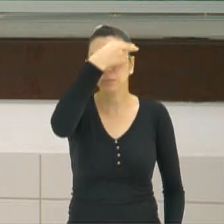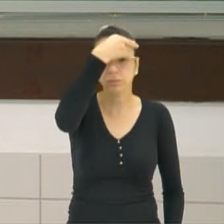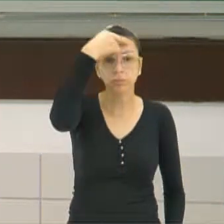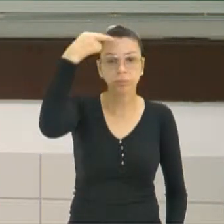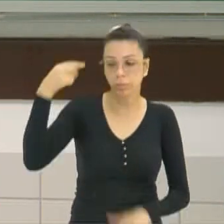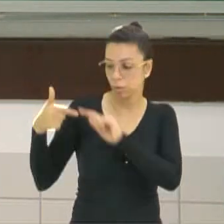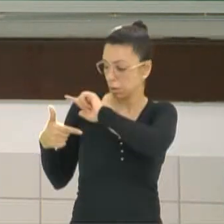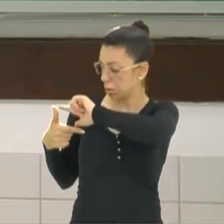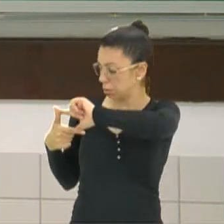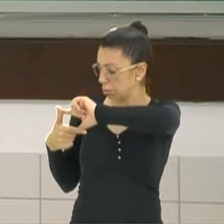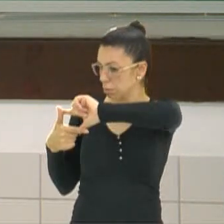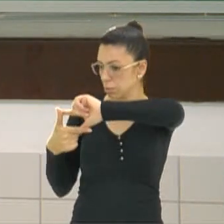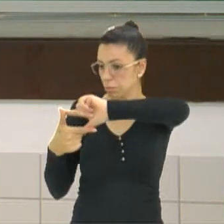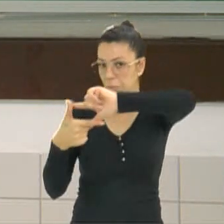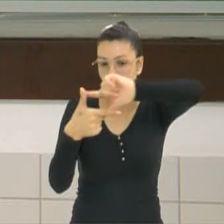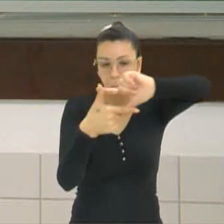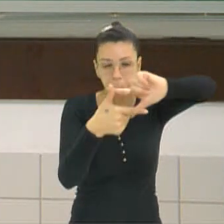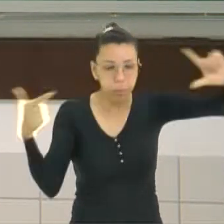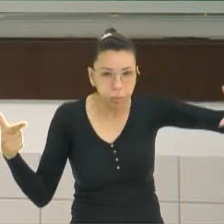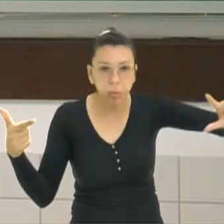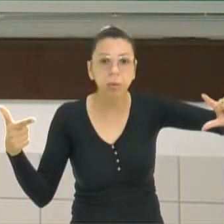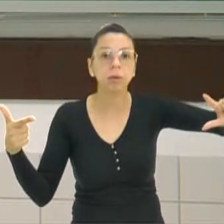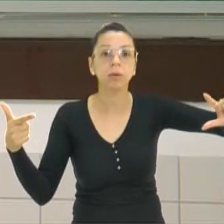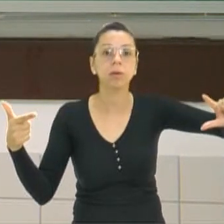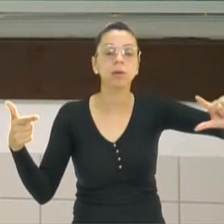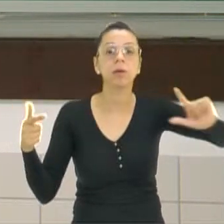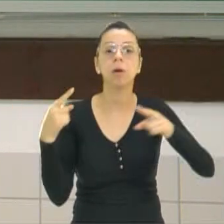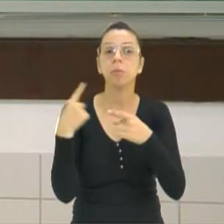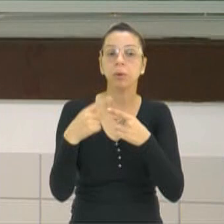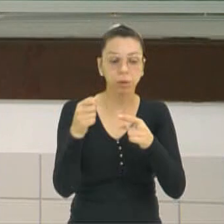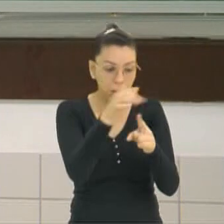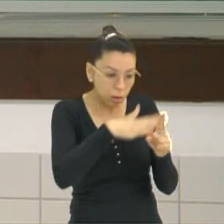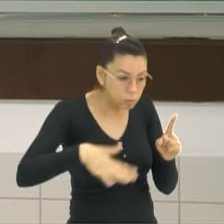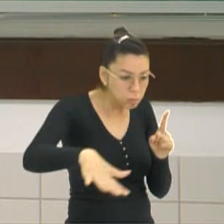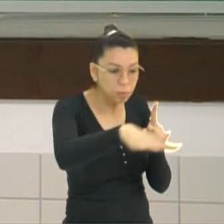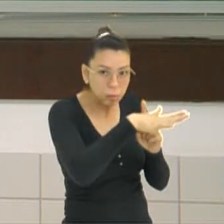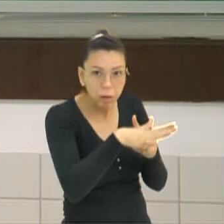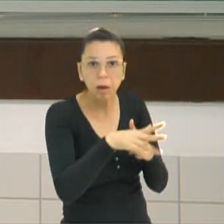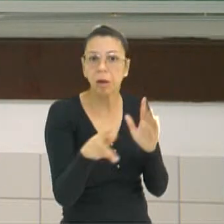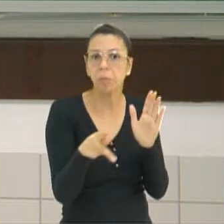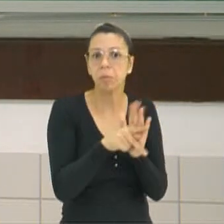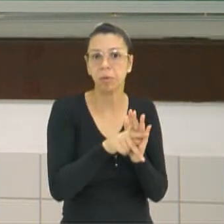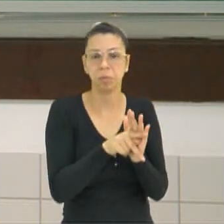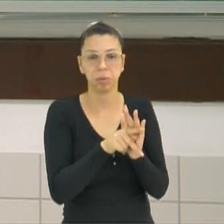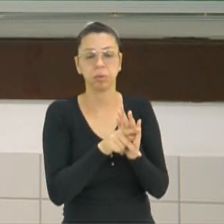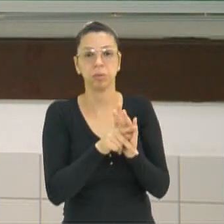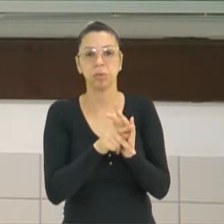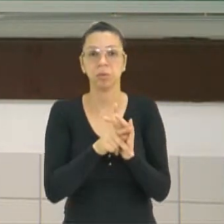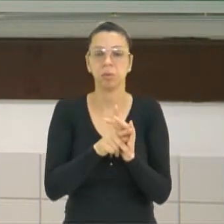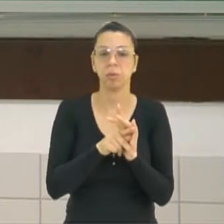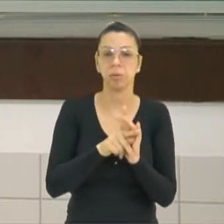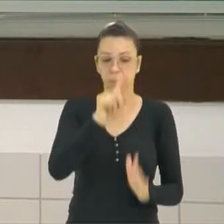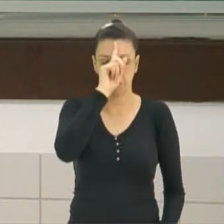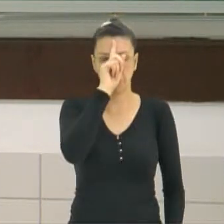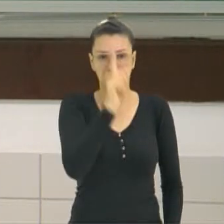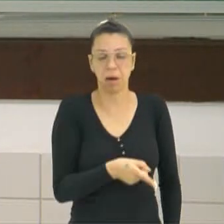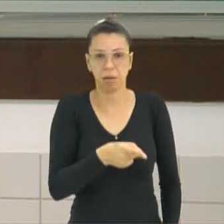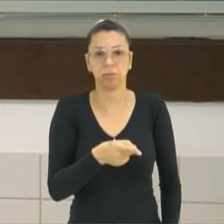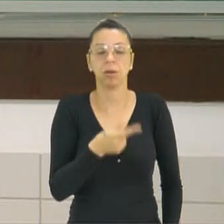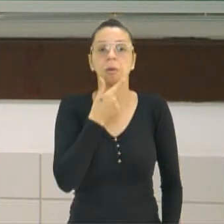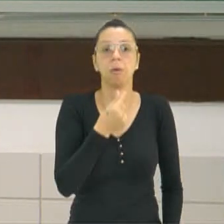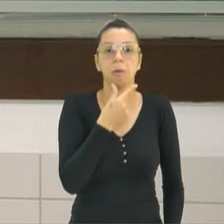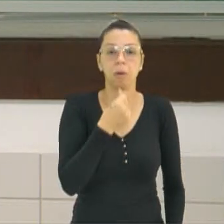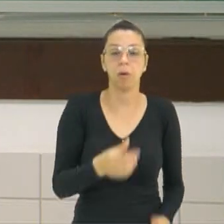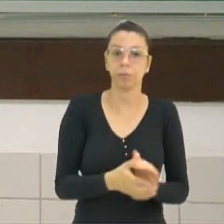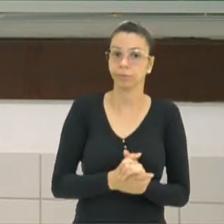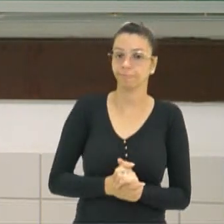numa sociedade completamente patriarcal daquele momento e ela vinha justamente trazendo, não, peraí, quem decide sou eu, quem escolhe sou eu.